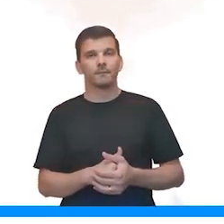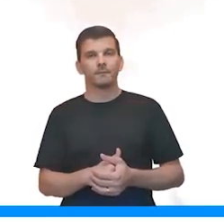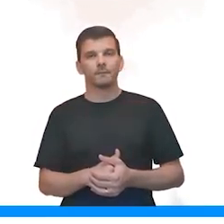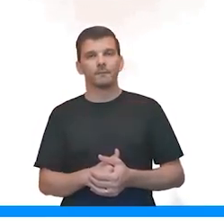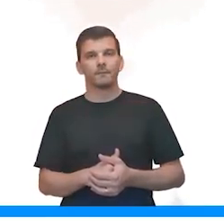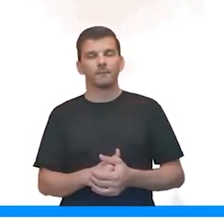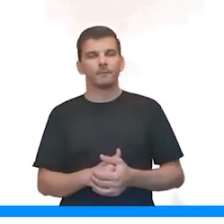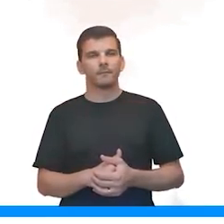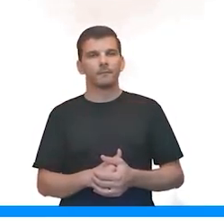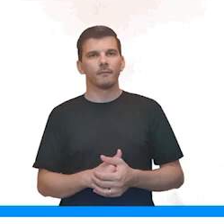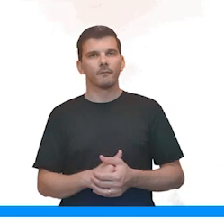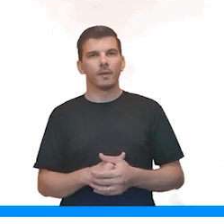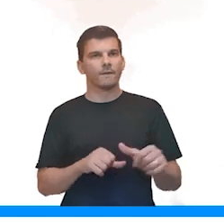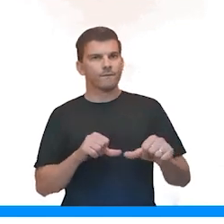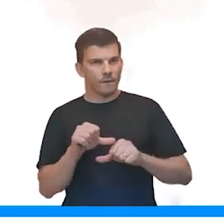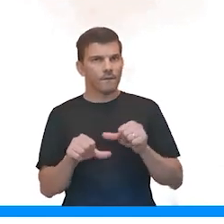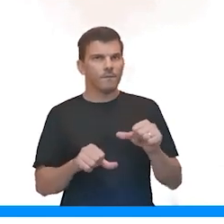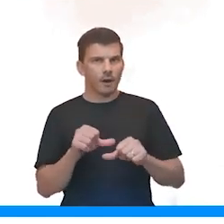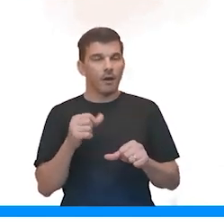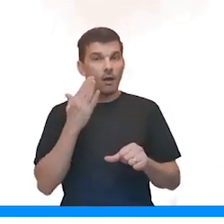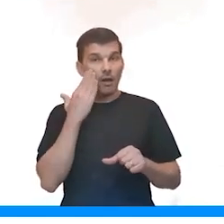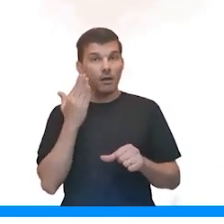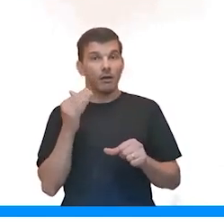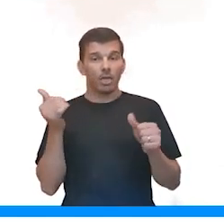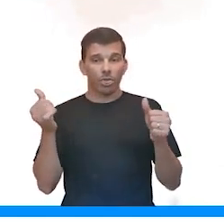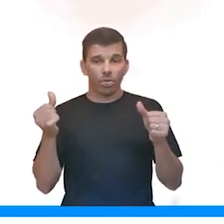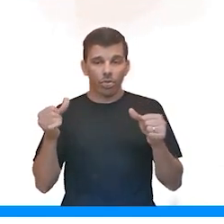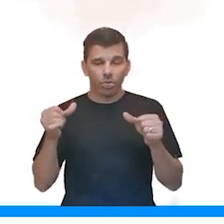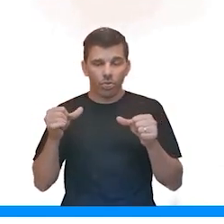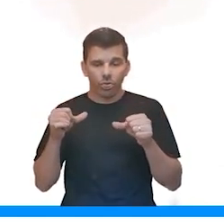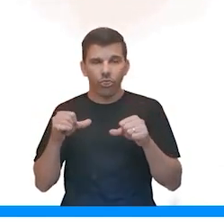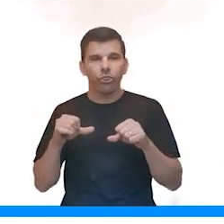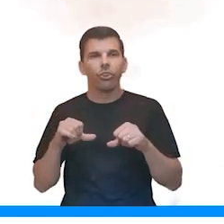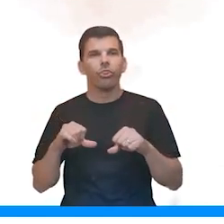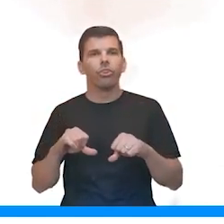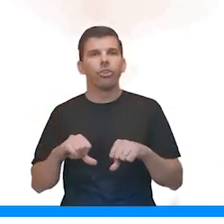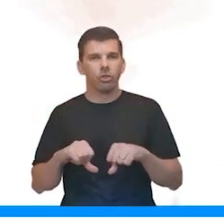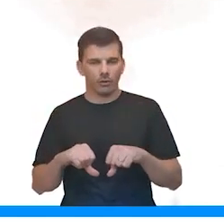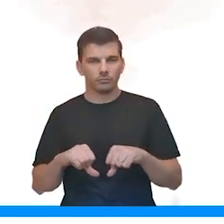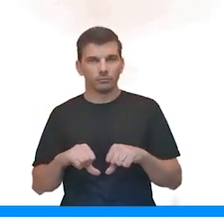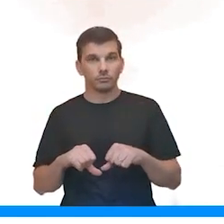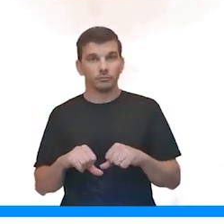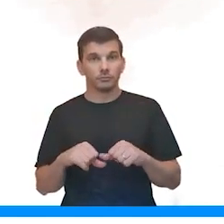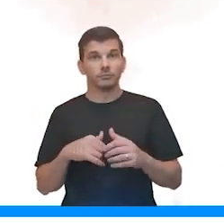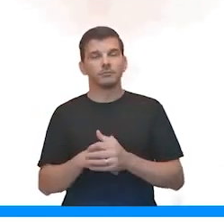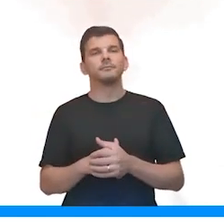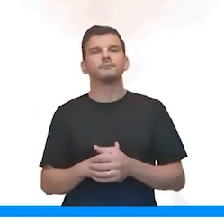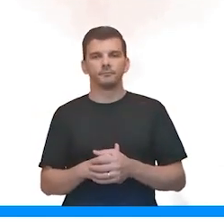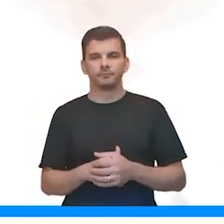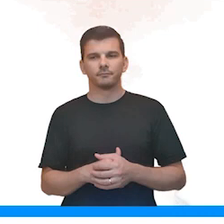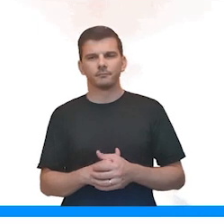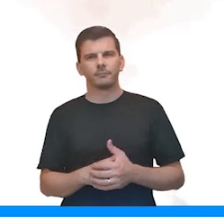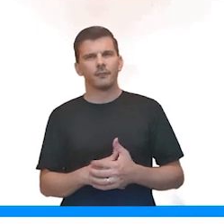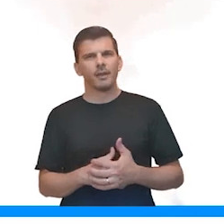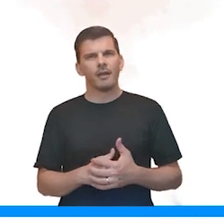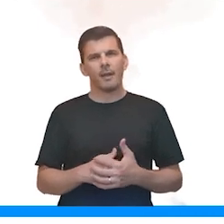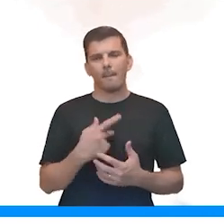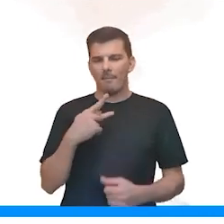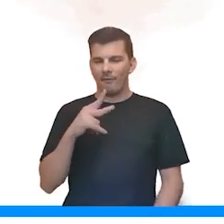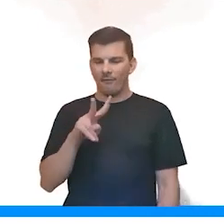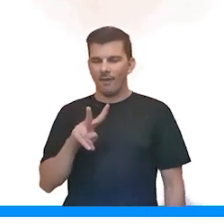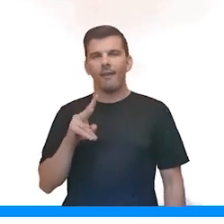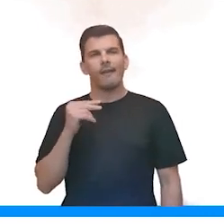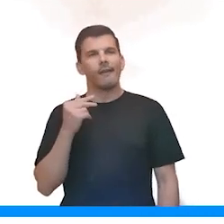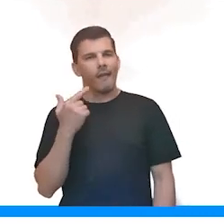ó. Ó. Diminuir a temperatura. A pressão vai lá embaixo, ó. Olha só que interessante. Uou,